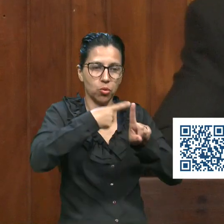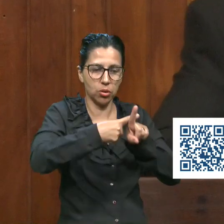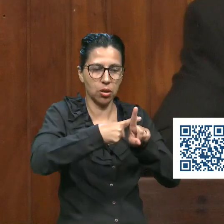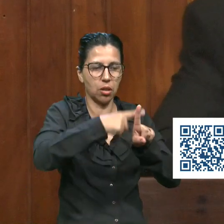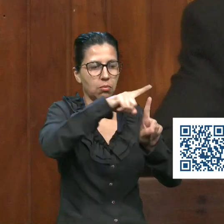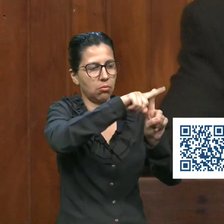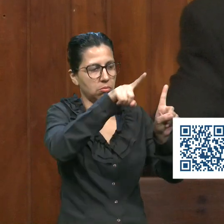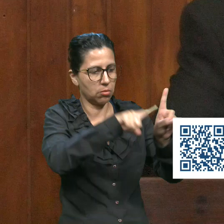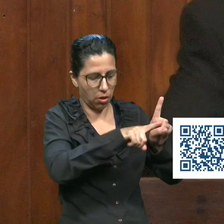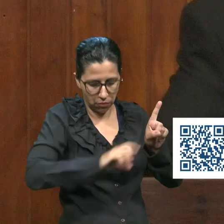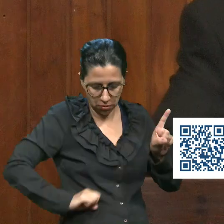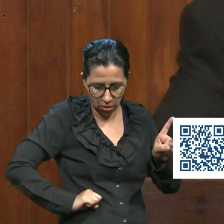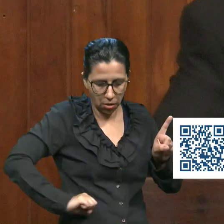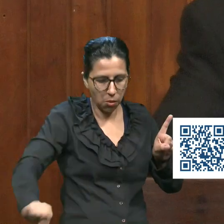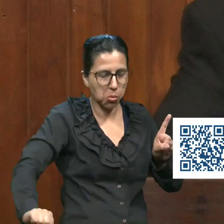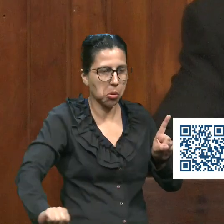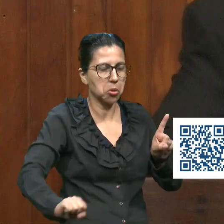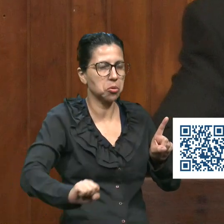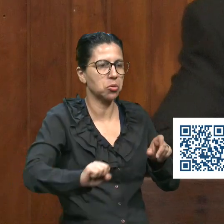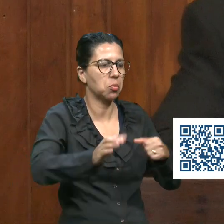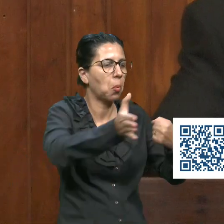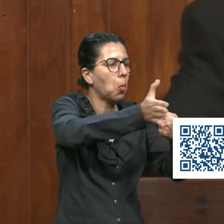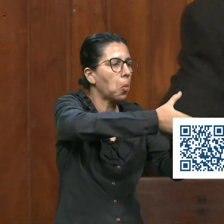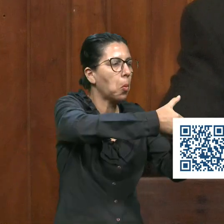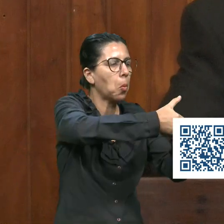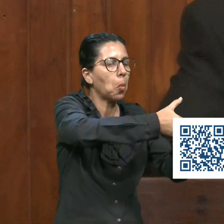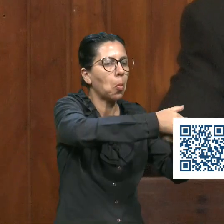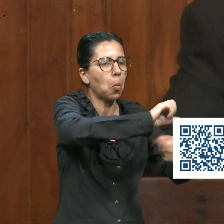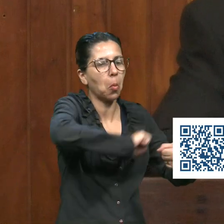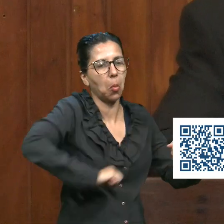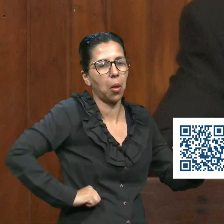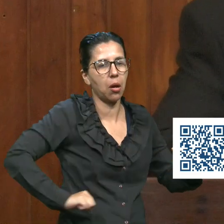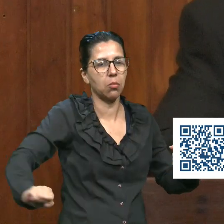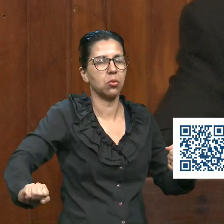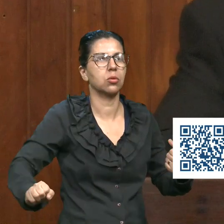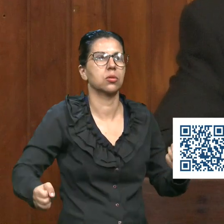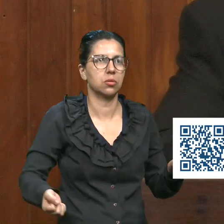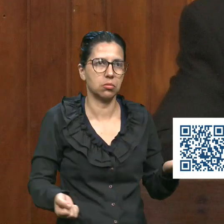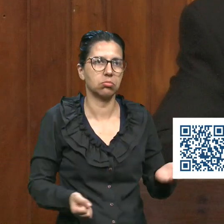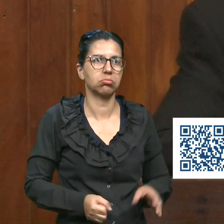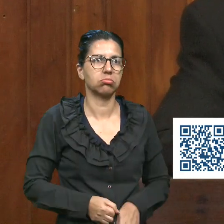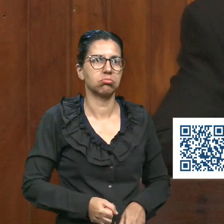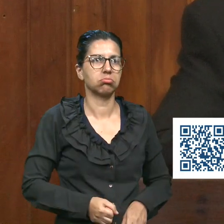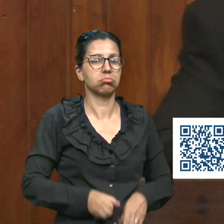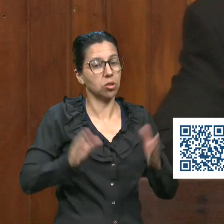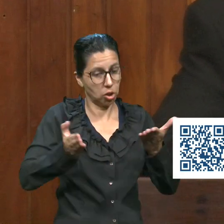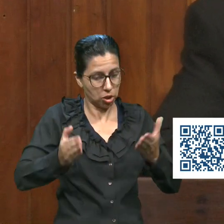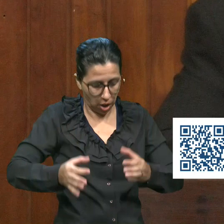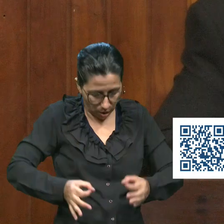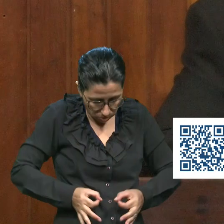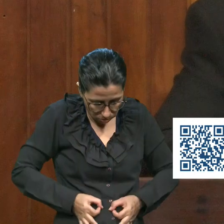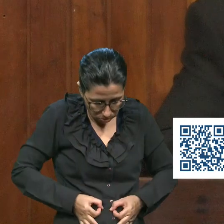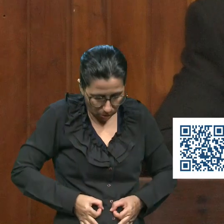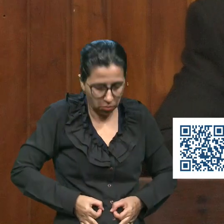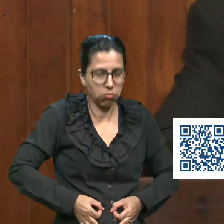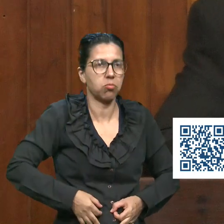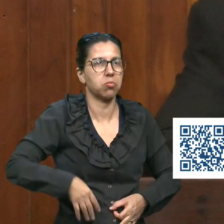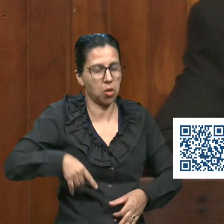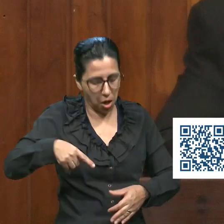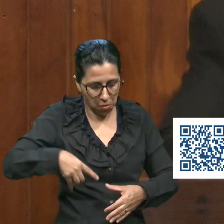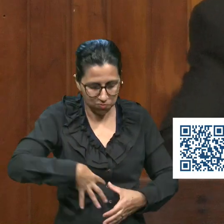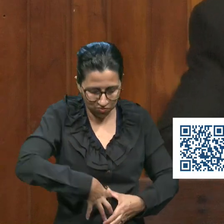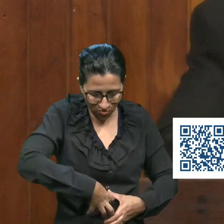Nós já tiramos do útero de pessoas gestantes, no sentido de querer abortar, nós